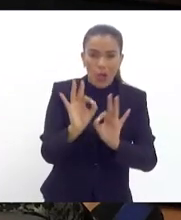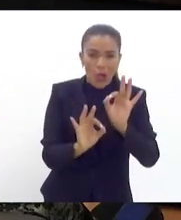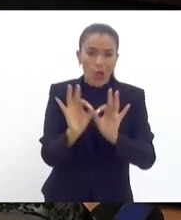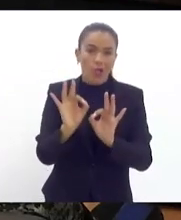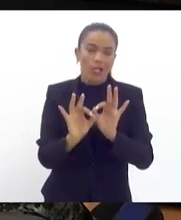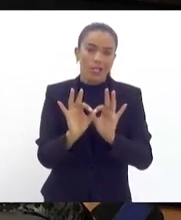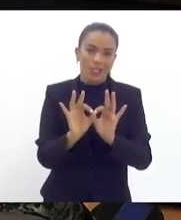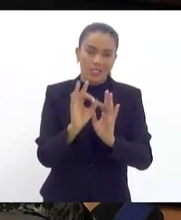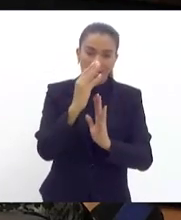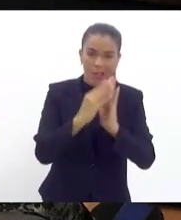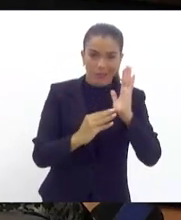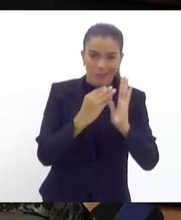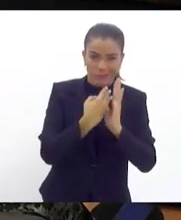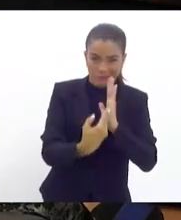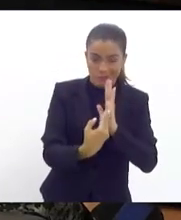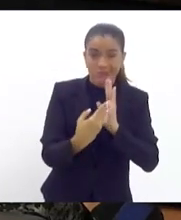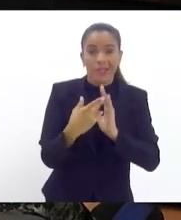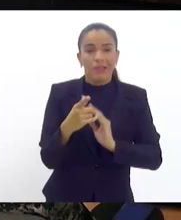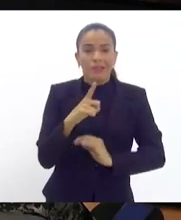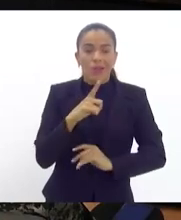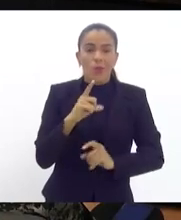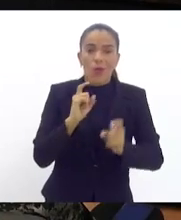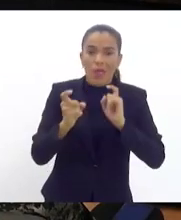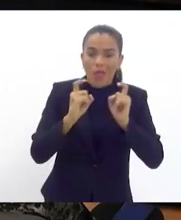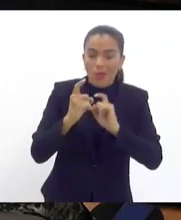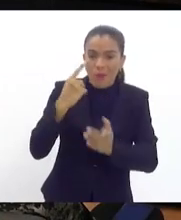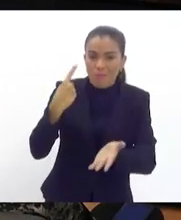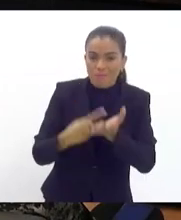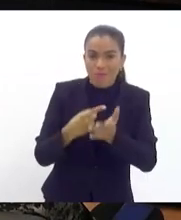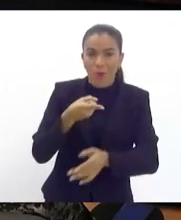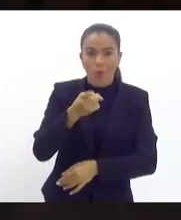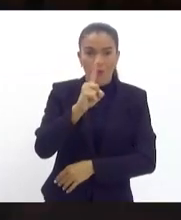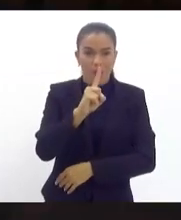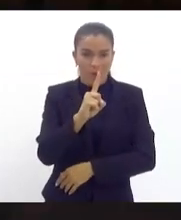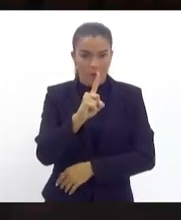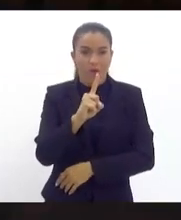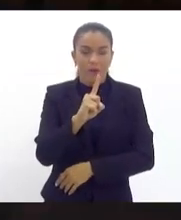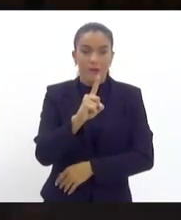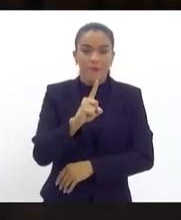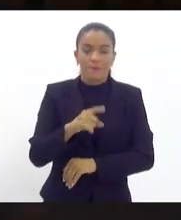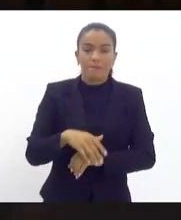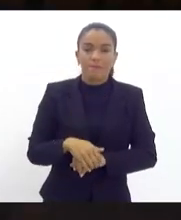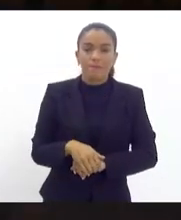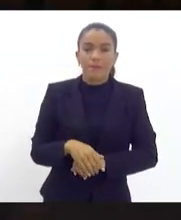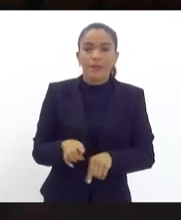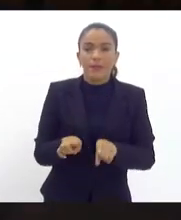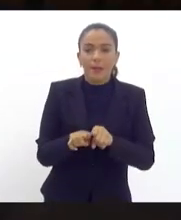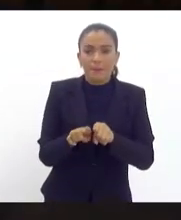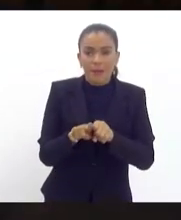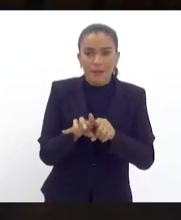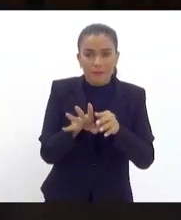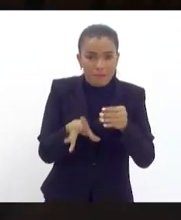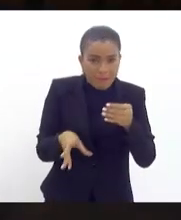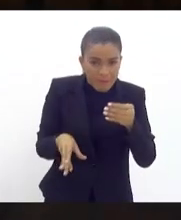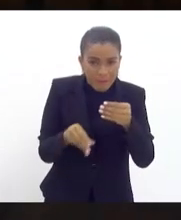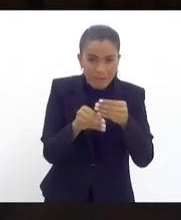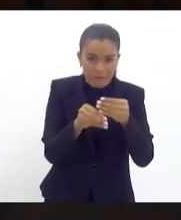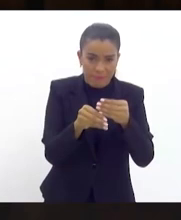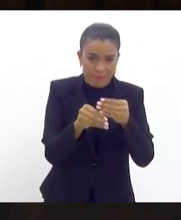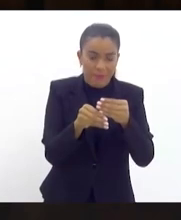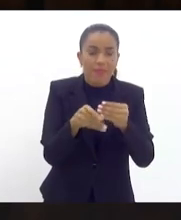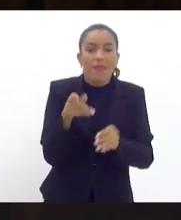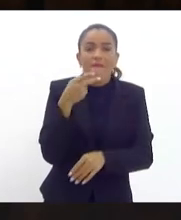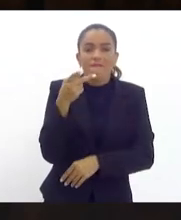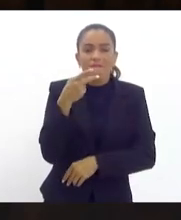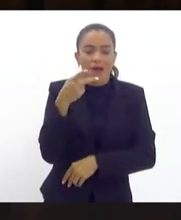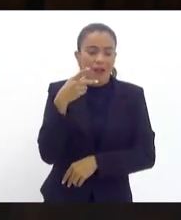mandato Então eu tenho que estar numa reunião às 13 horas eu queria pegar um pouco a o gancho da